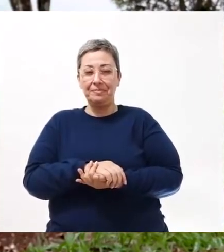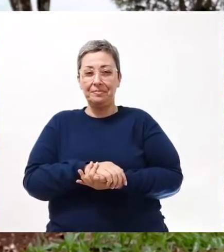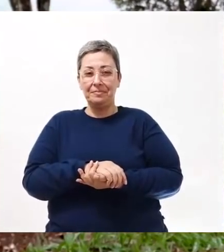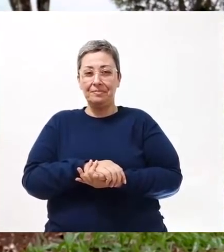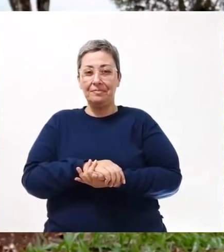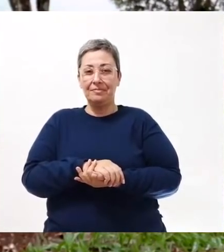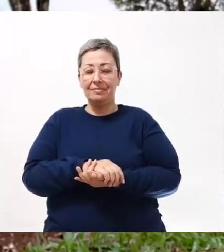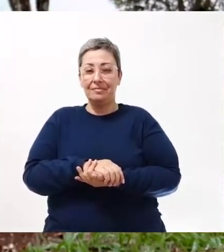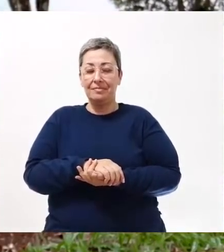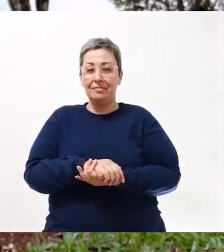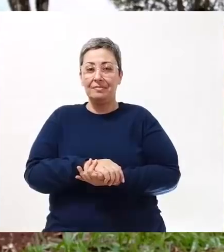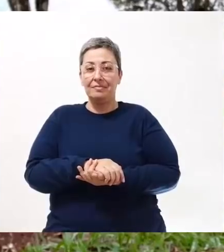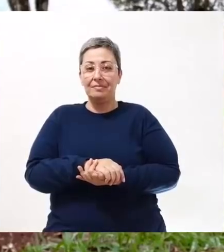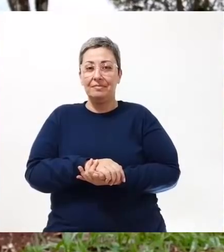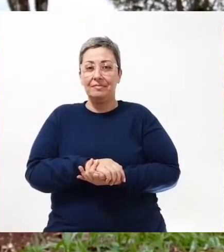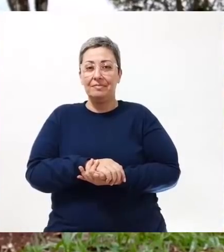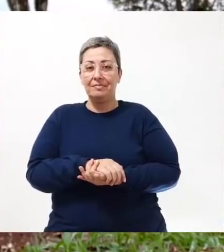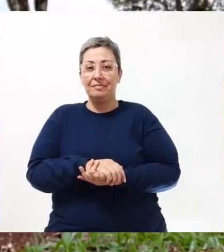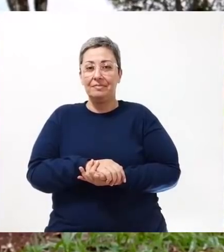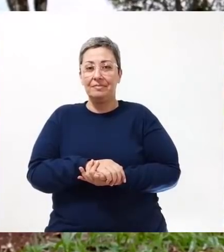verdade?